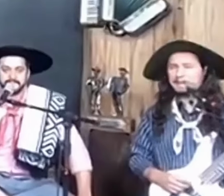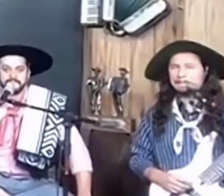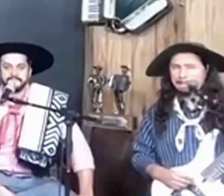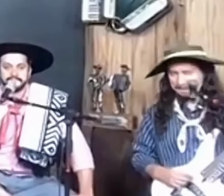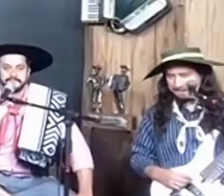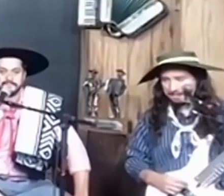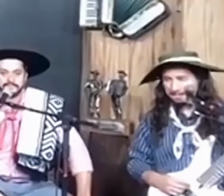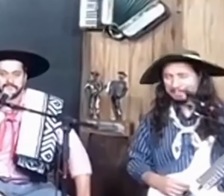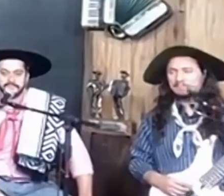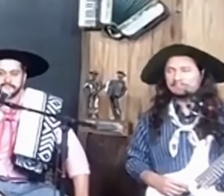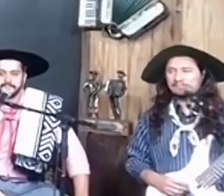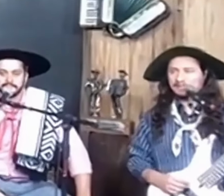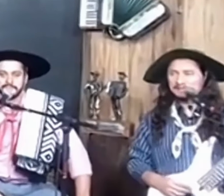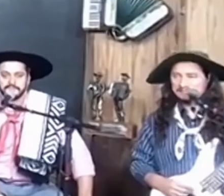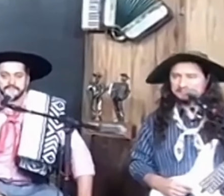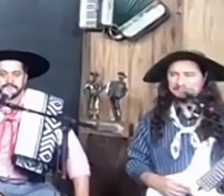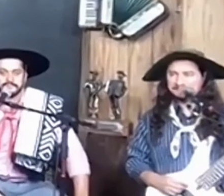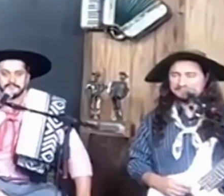Louco de bueno.